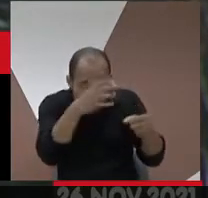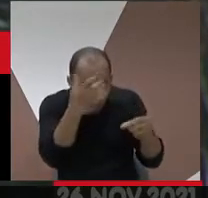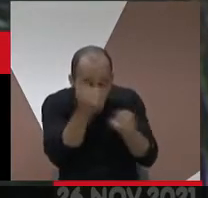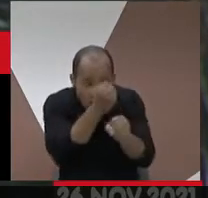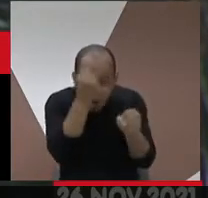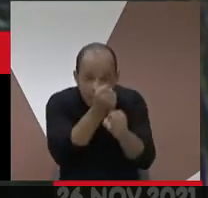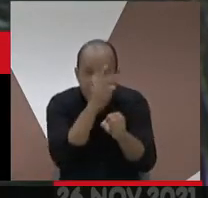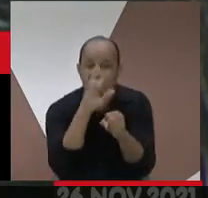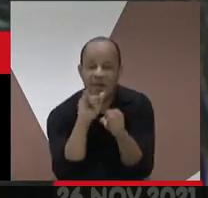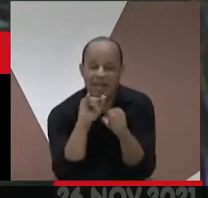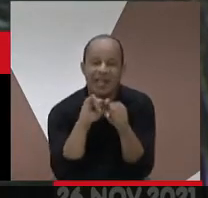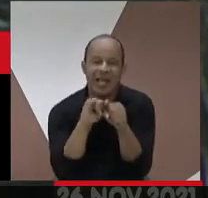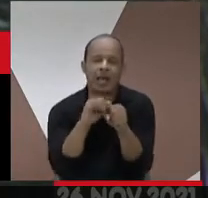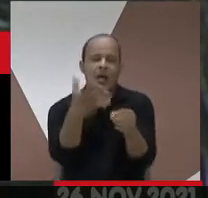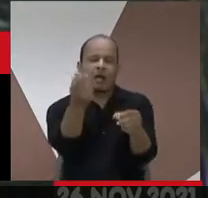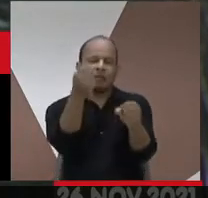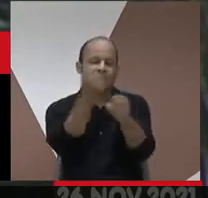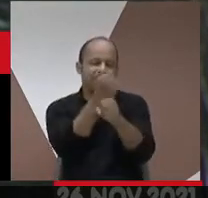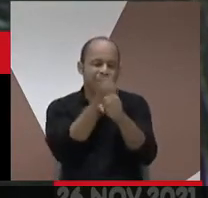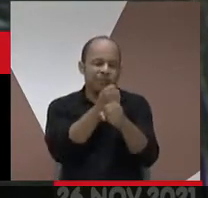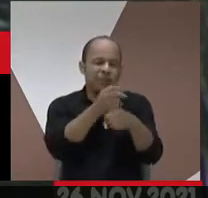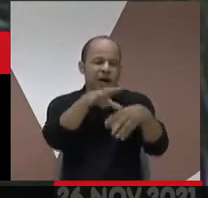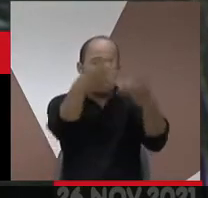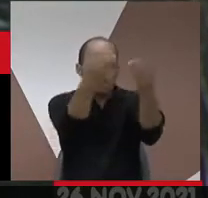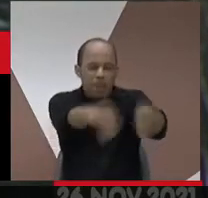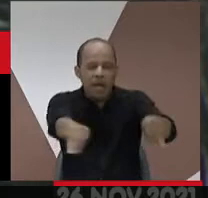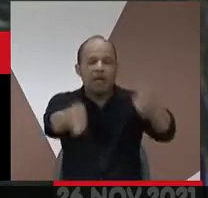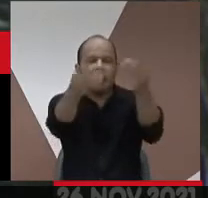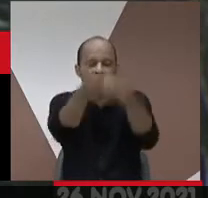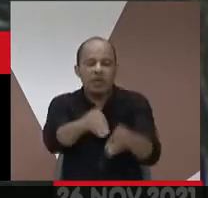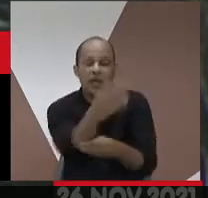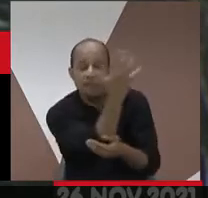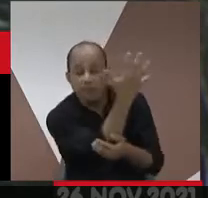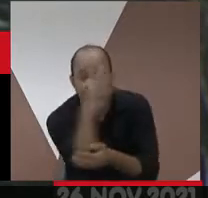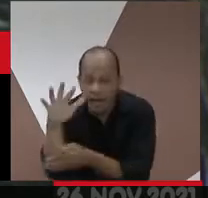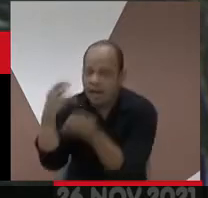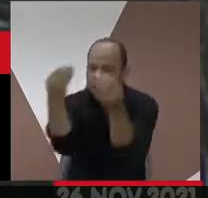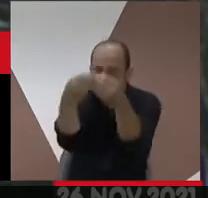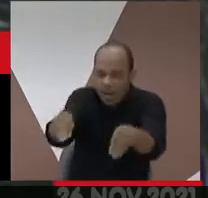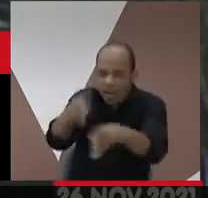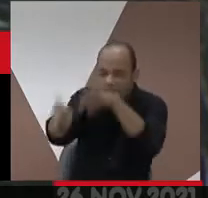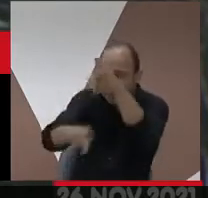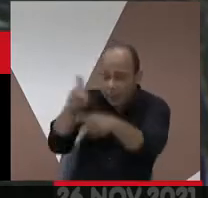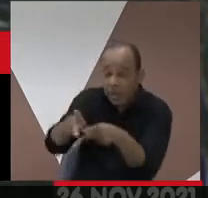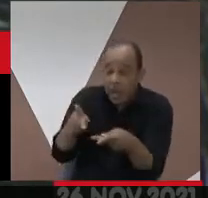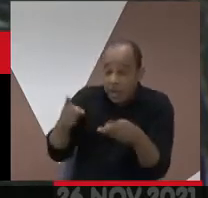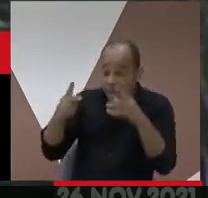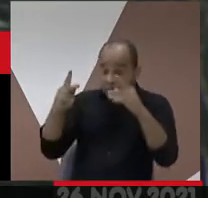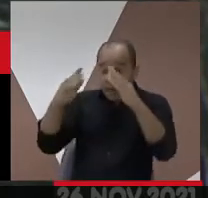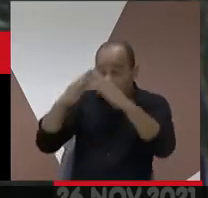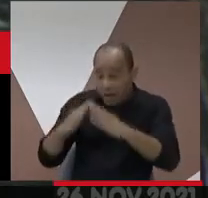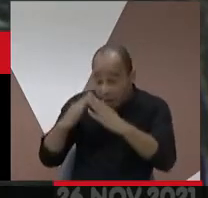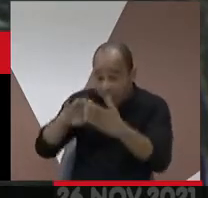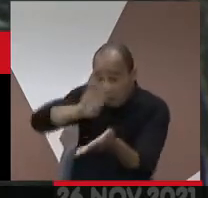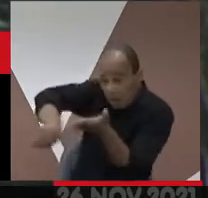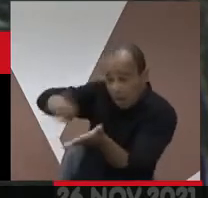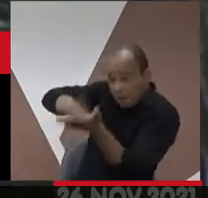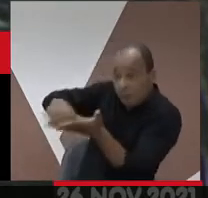nossa mata e desabrigar milhares de famílias. Mas hoje chegou o nosso dia